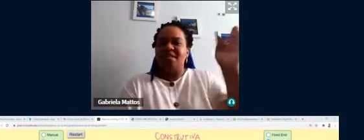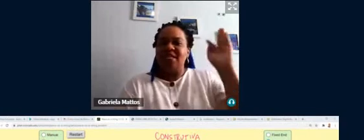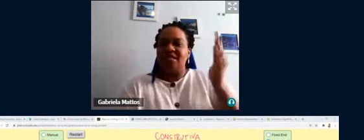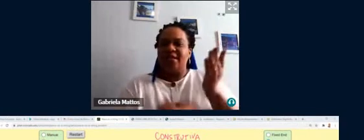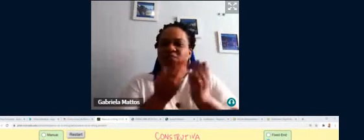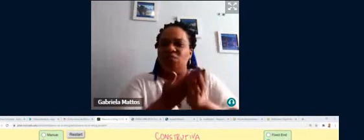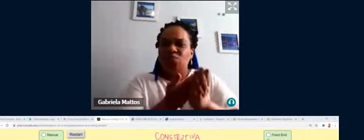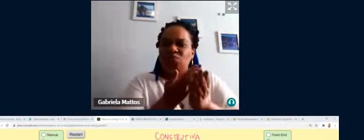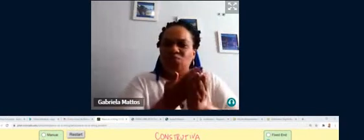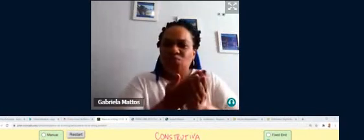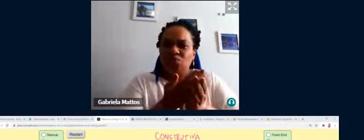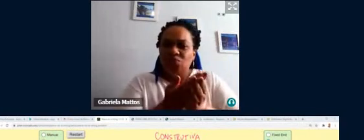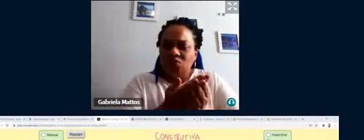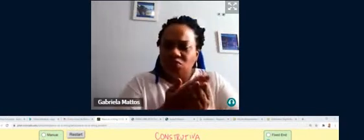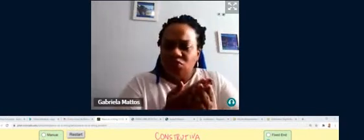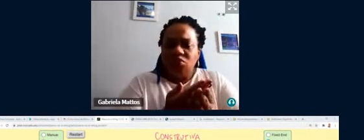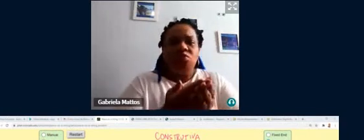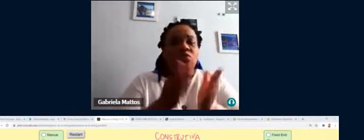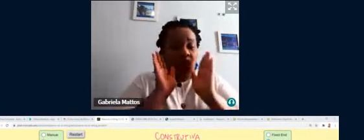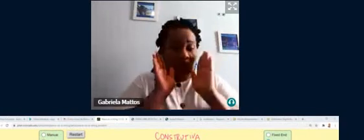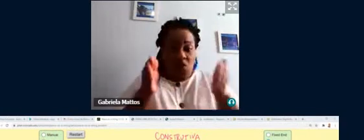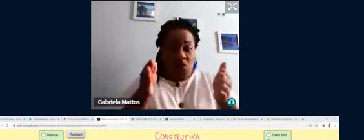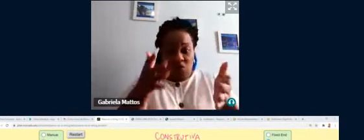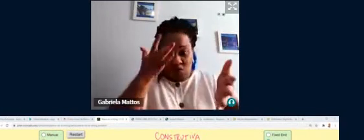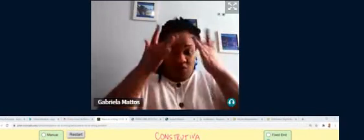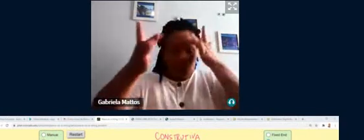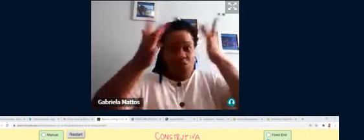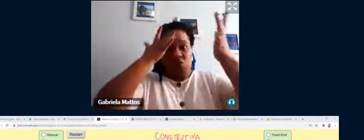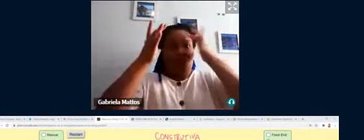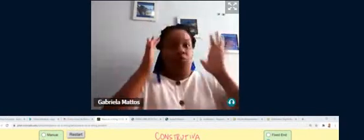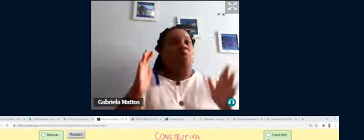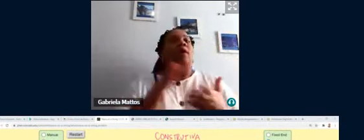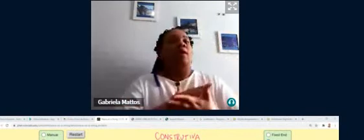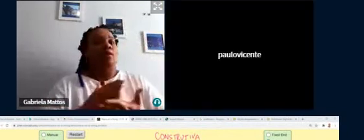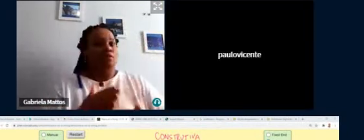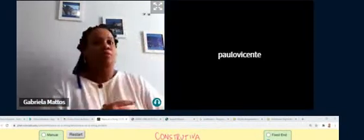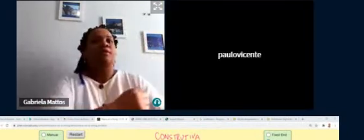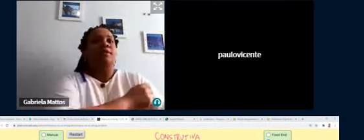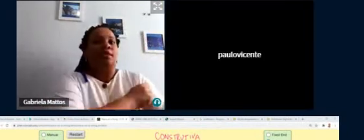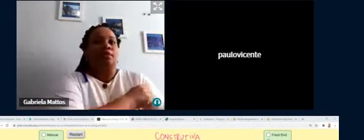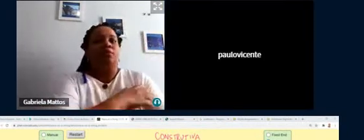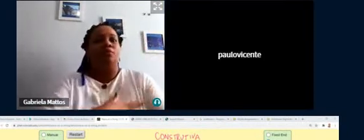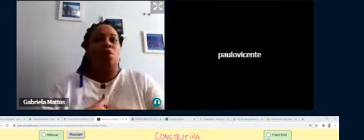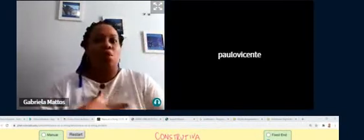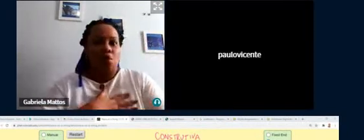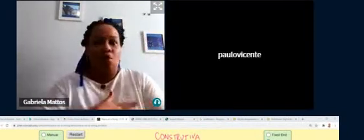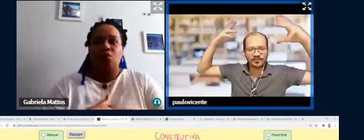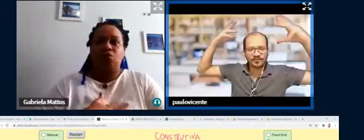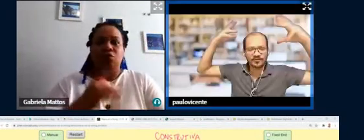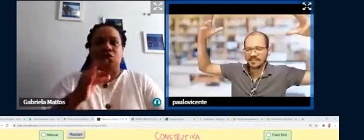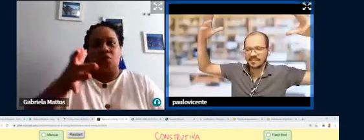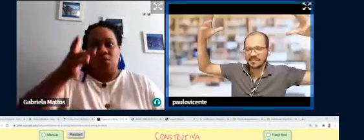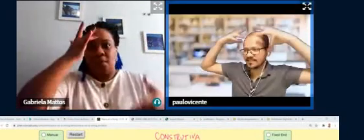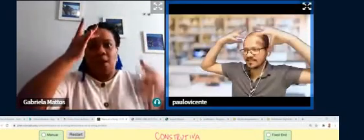aquele foco de decorar as questões. Tem aluno que gosta de estudar só tentando decorar